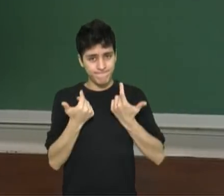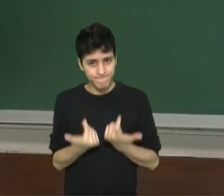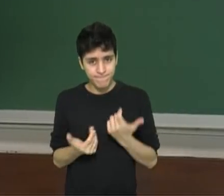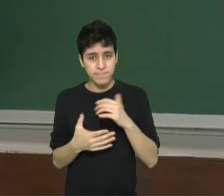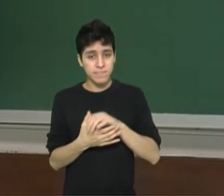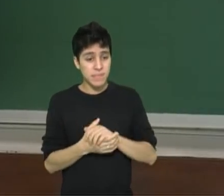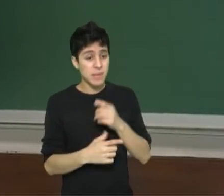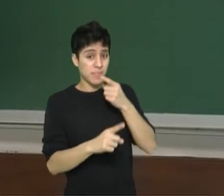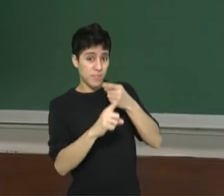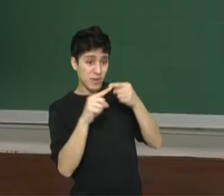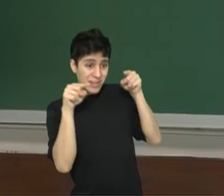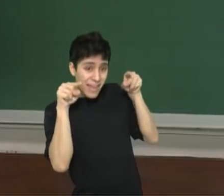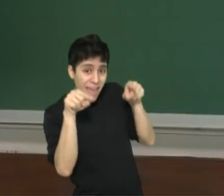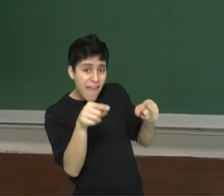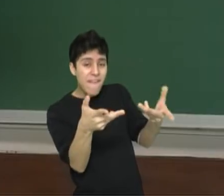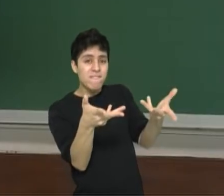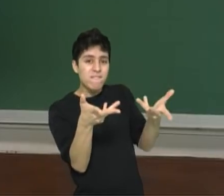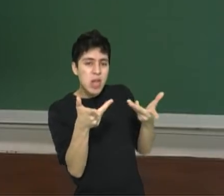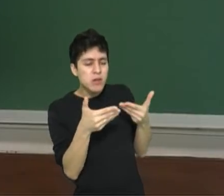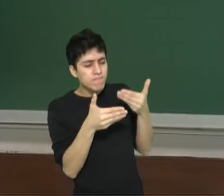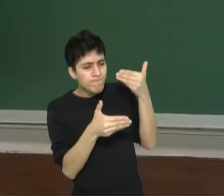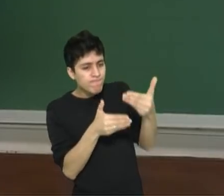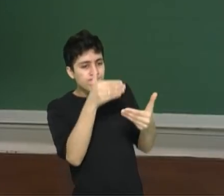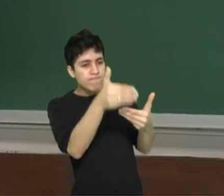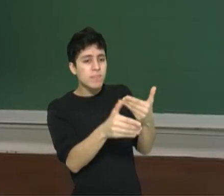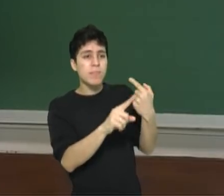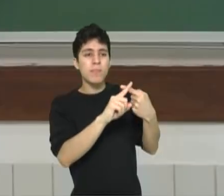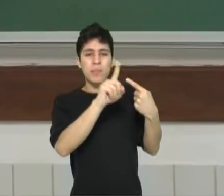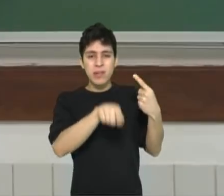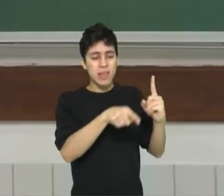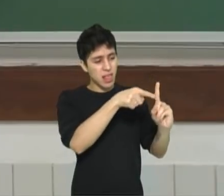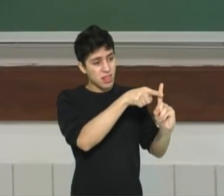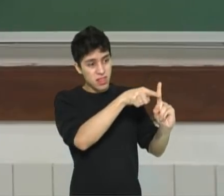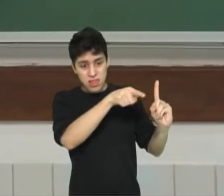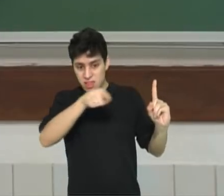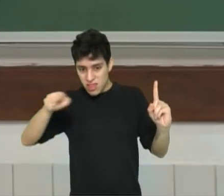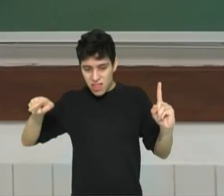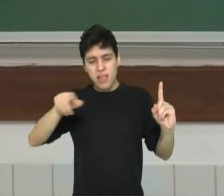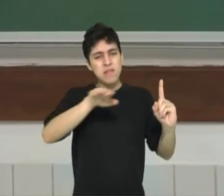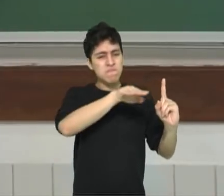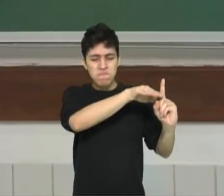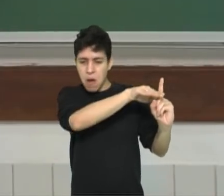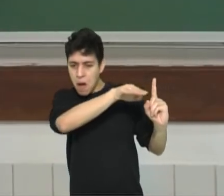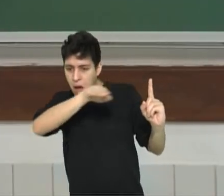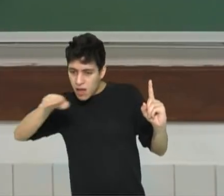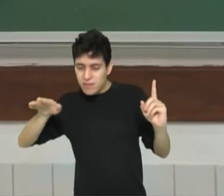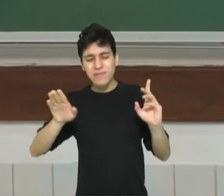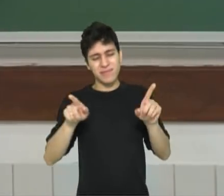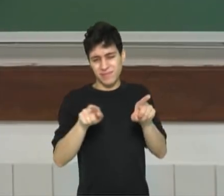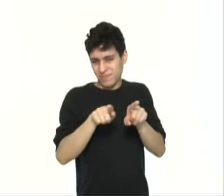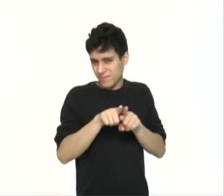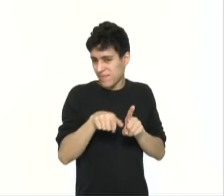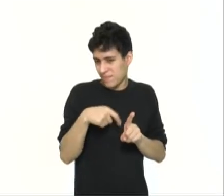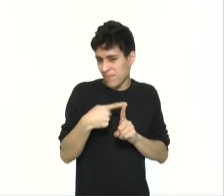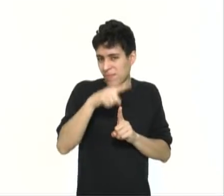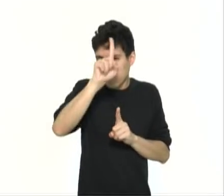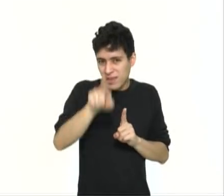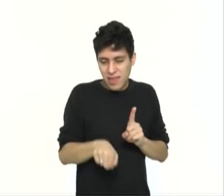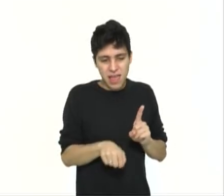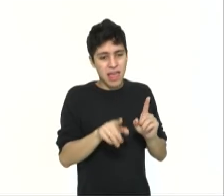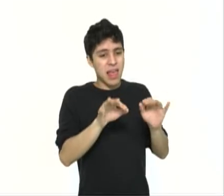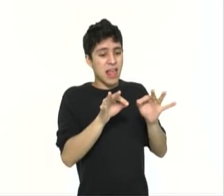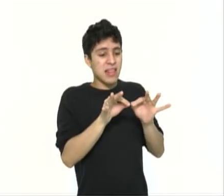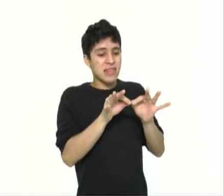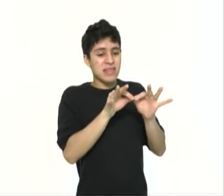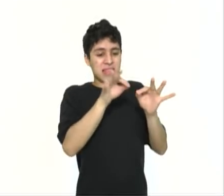tá? Porque a velocidade está constante, porque é numa trajetória reta e plana, tá? E também porque a distância